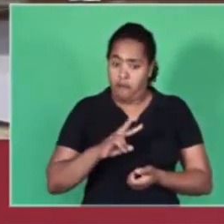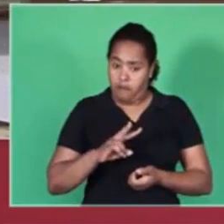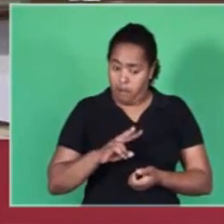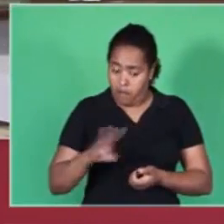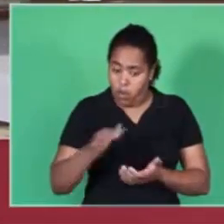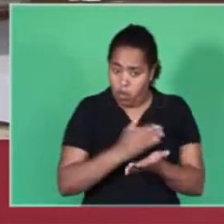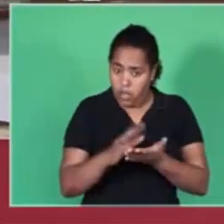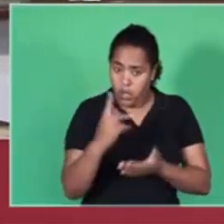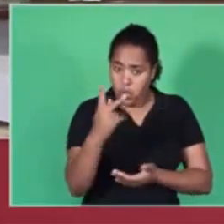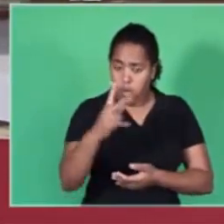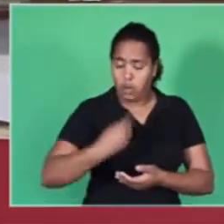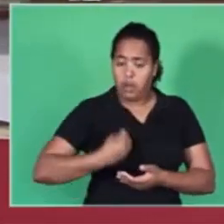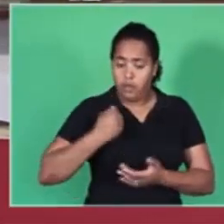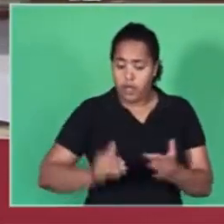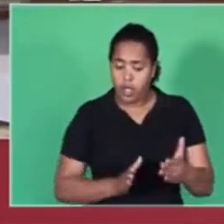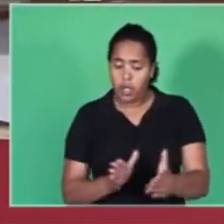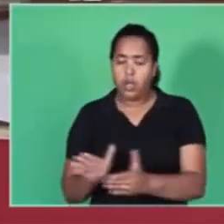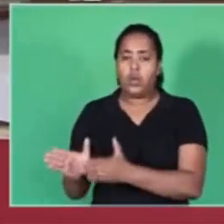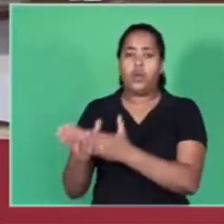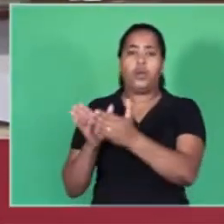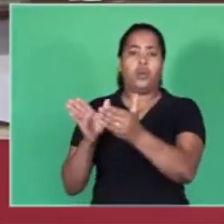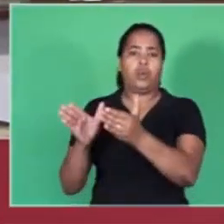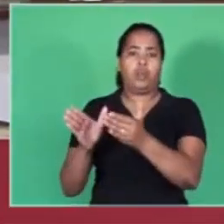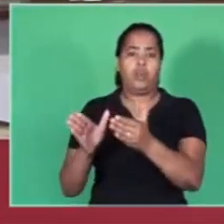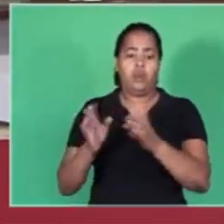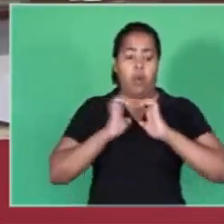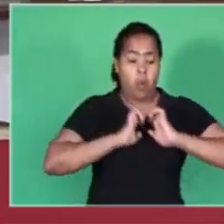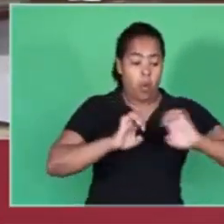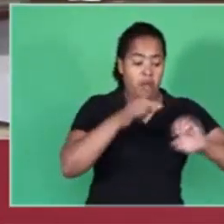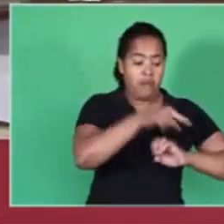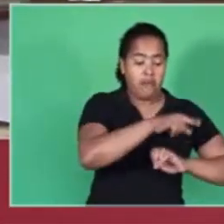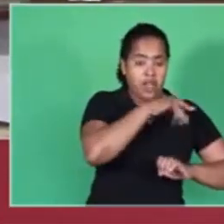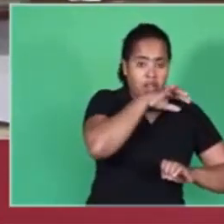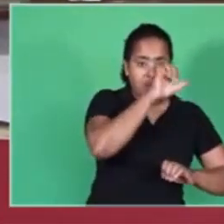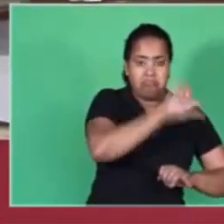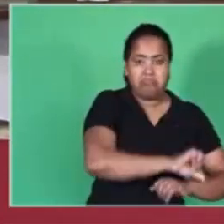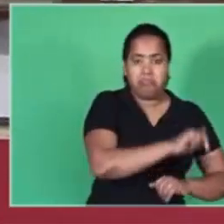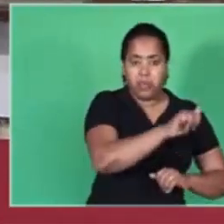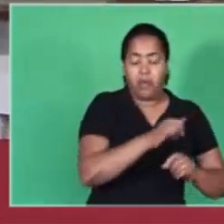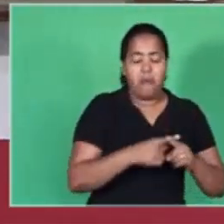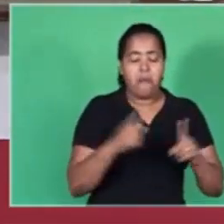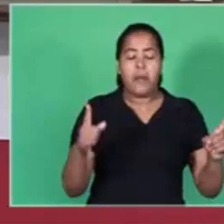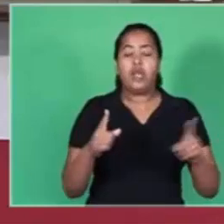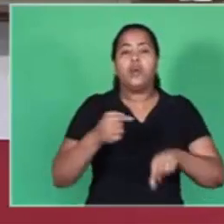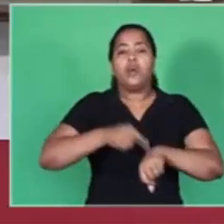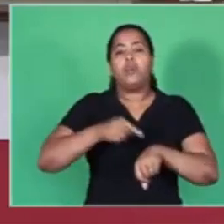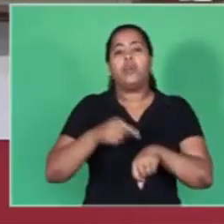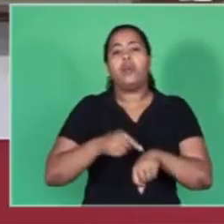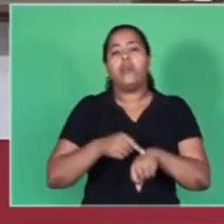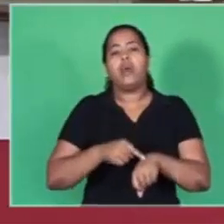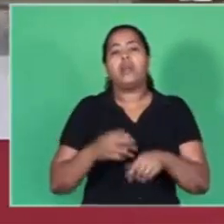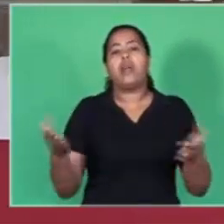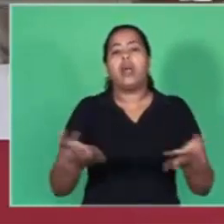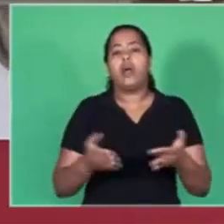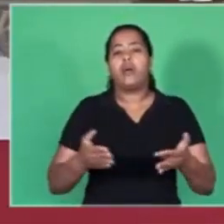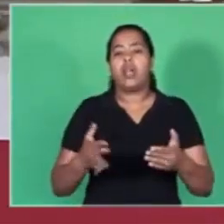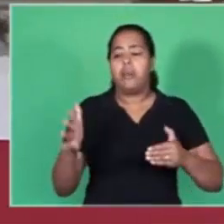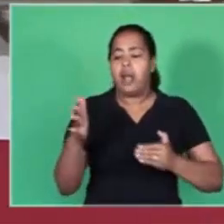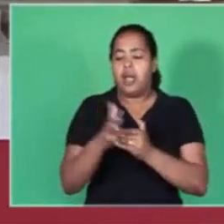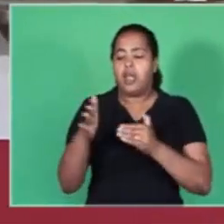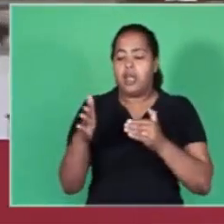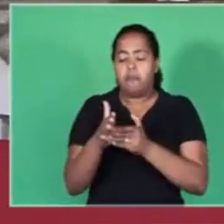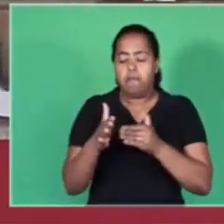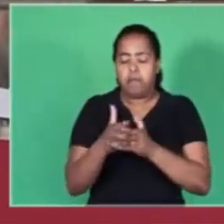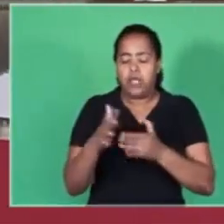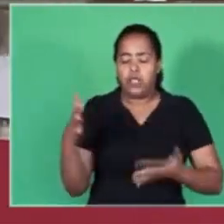Seu evangelho é um evangelho doente. E agora o momento é esse, para não deixar a igreja subir. Agora